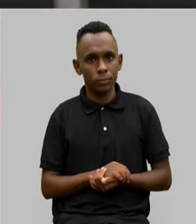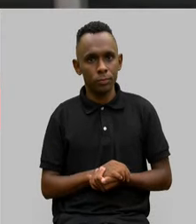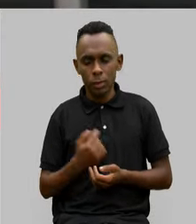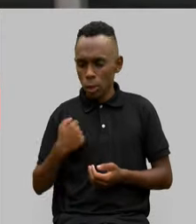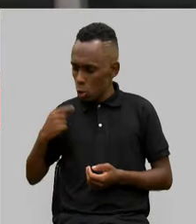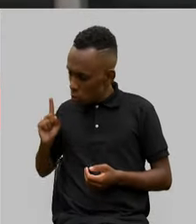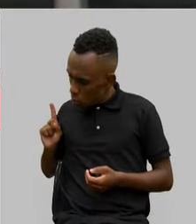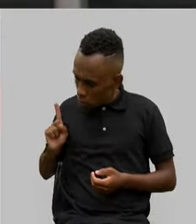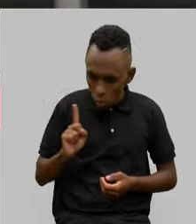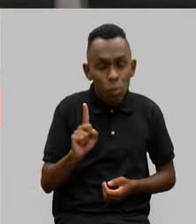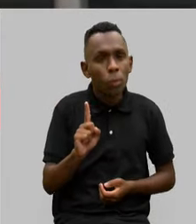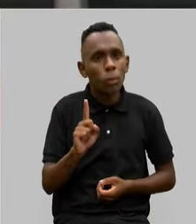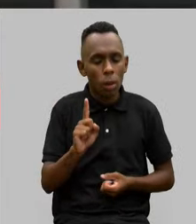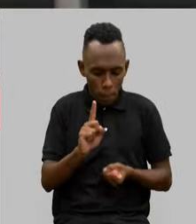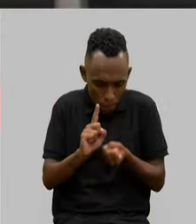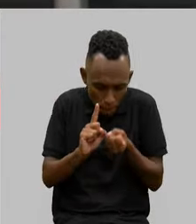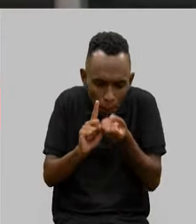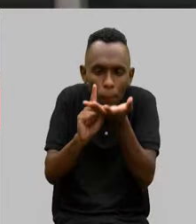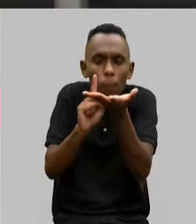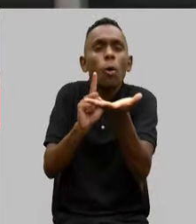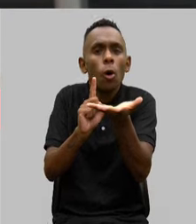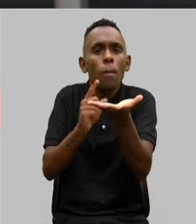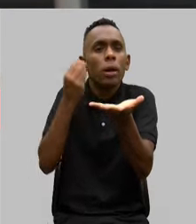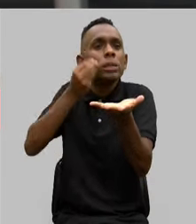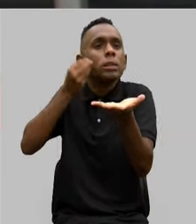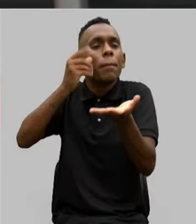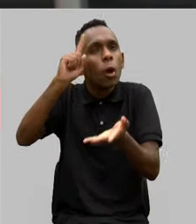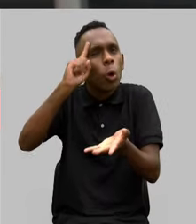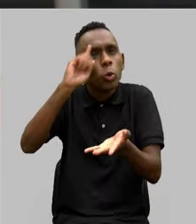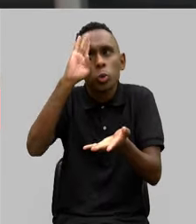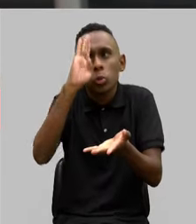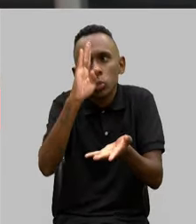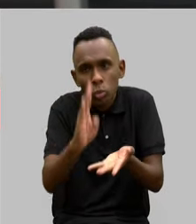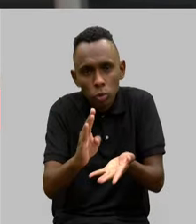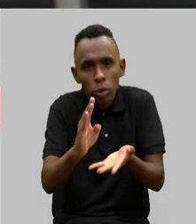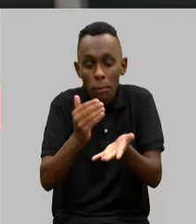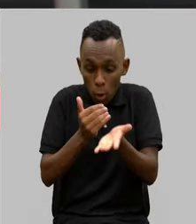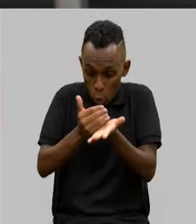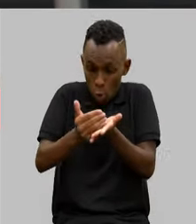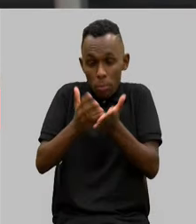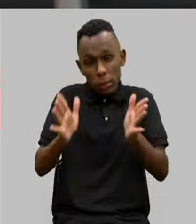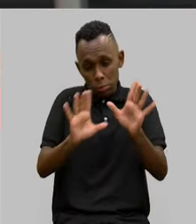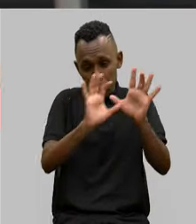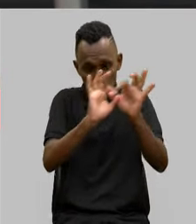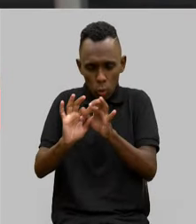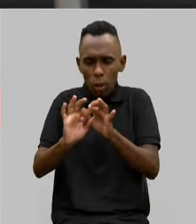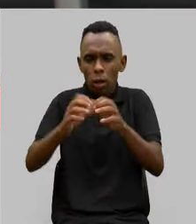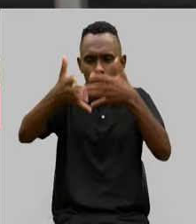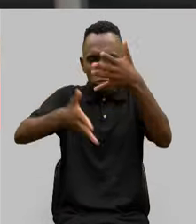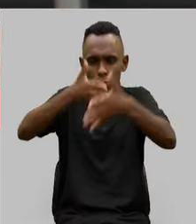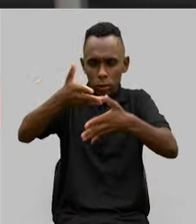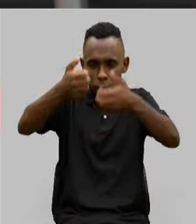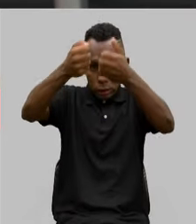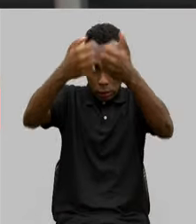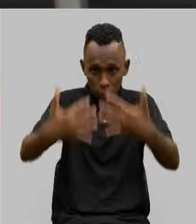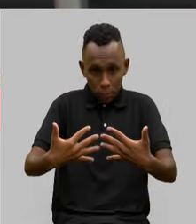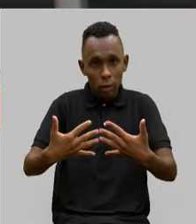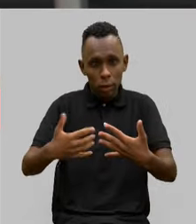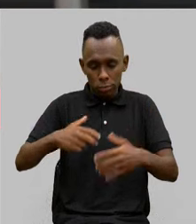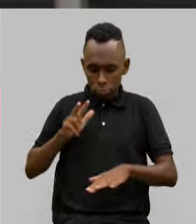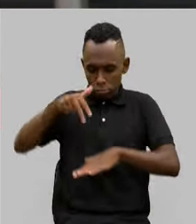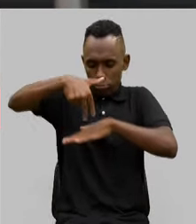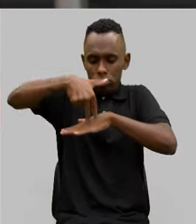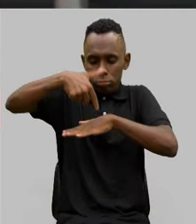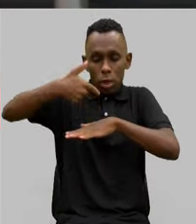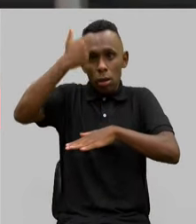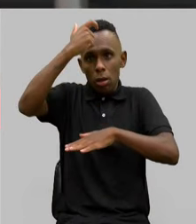trazer aqui em poesia o que eu vivo no meu dia a dia para começar o contexto preciso explicar este meu lugar